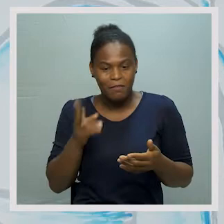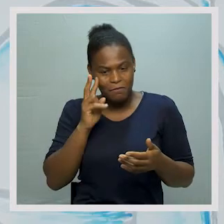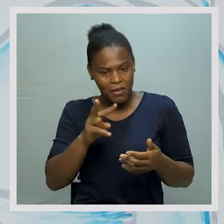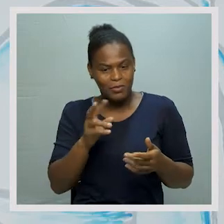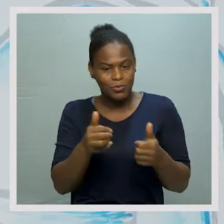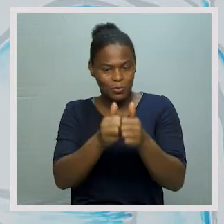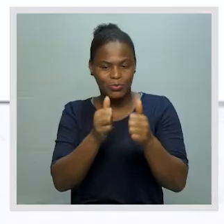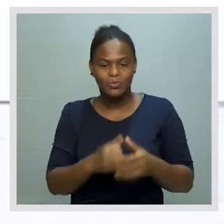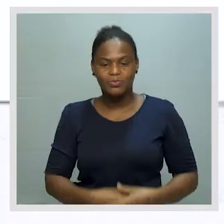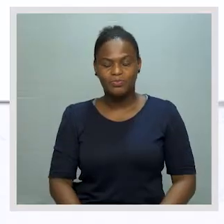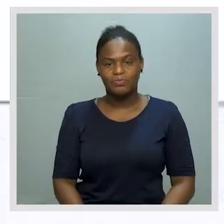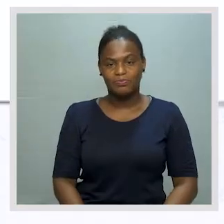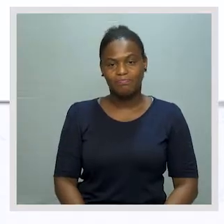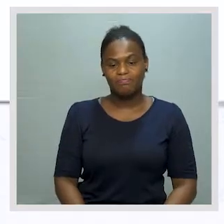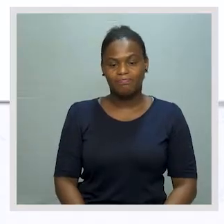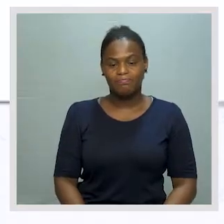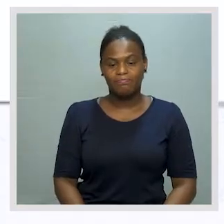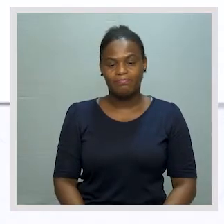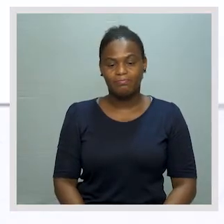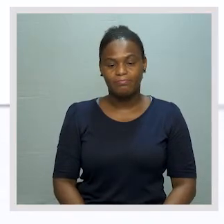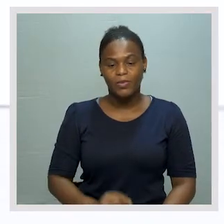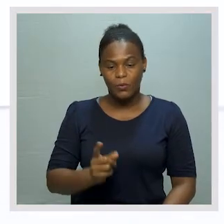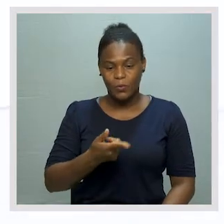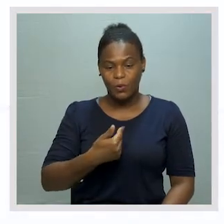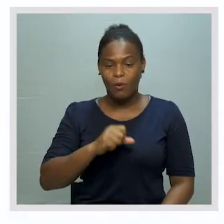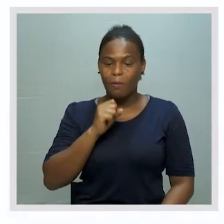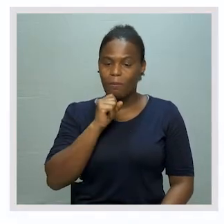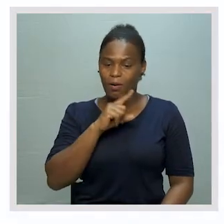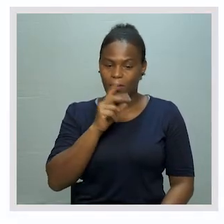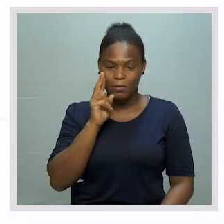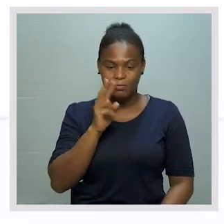Vamos descobrir juntos. Então, podemos,